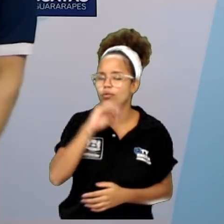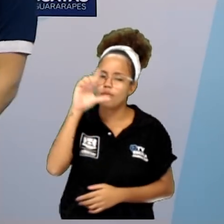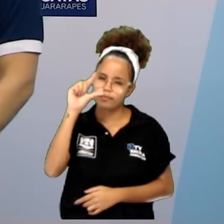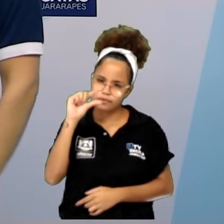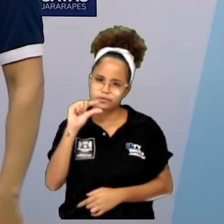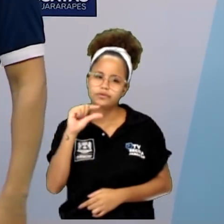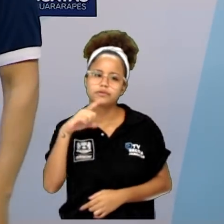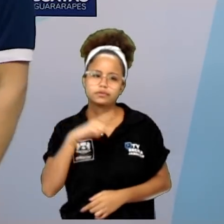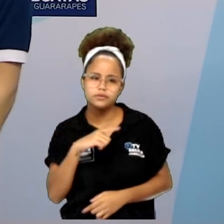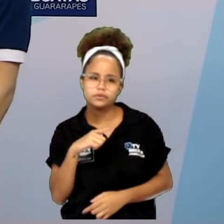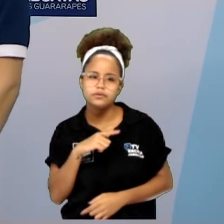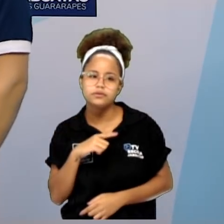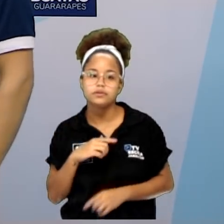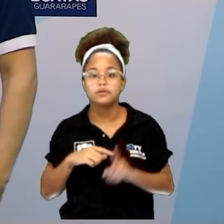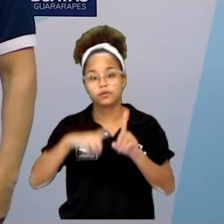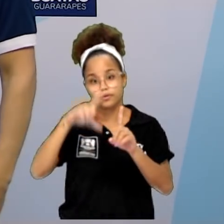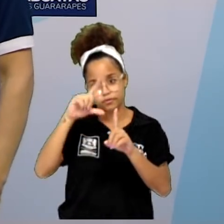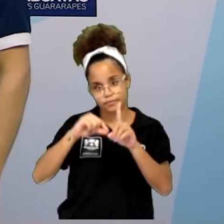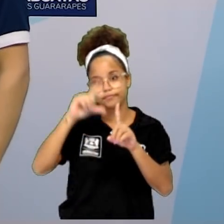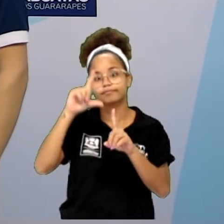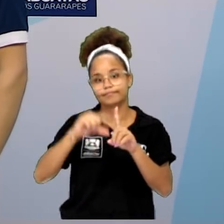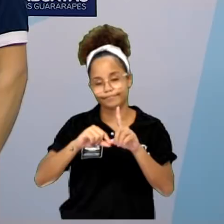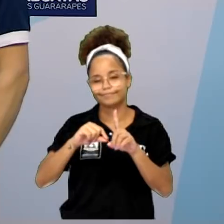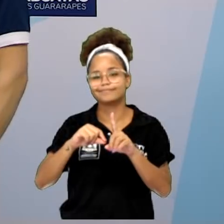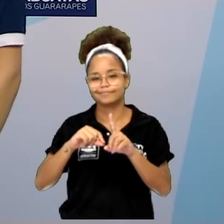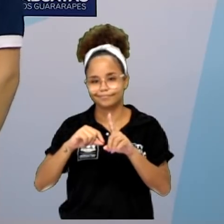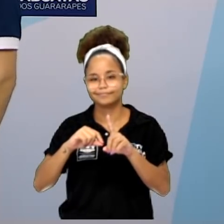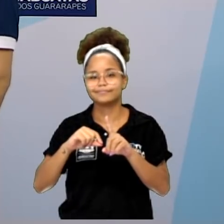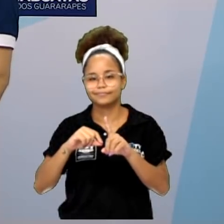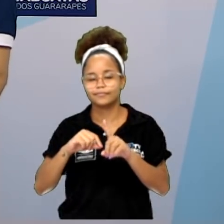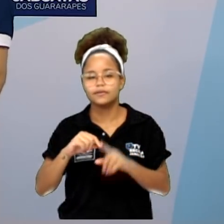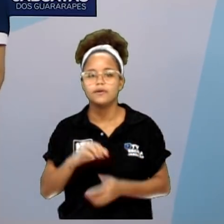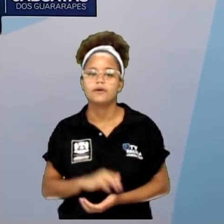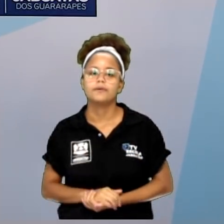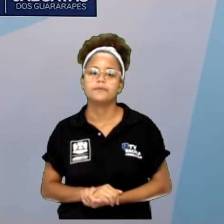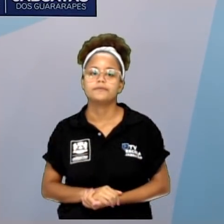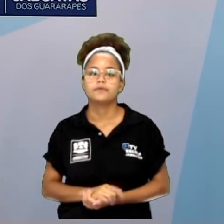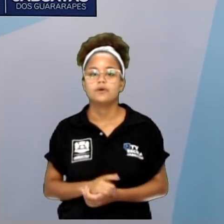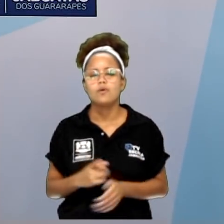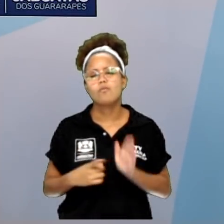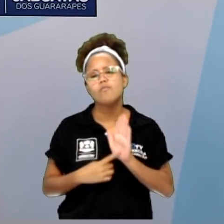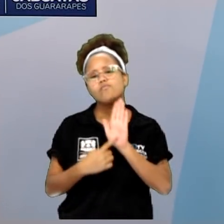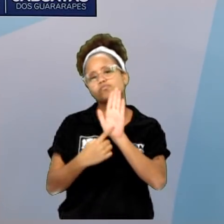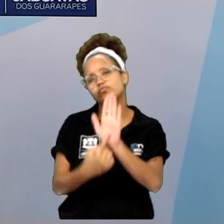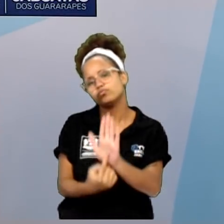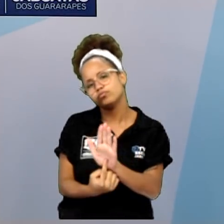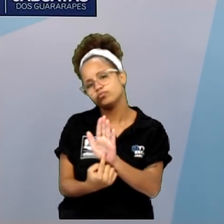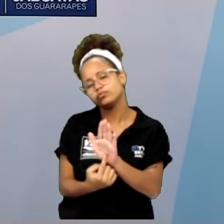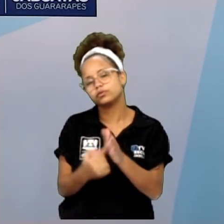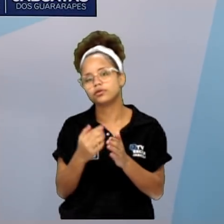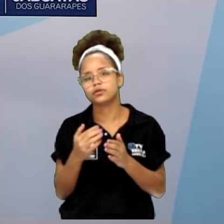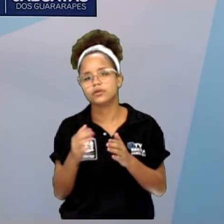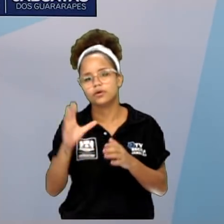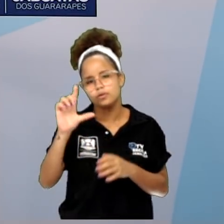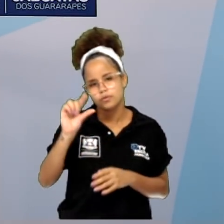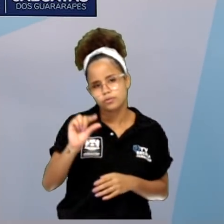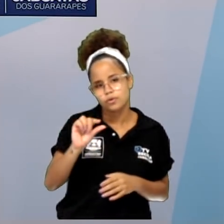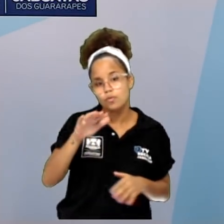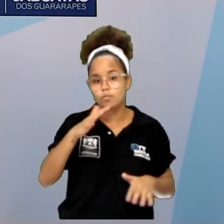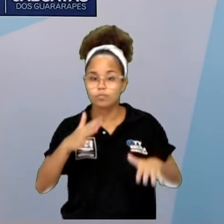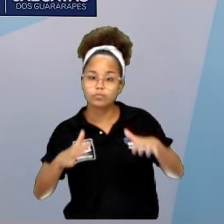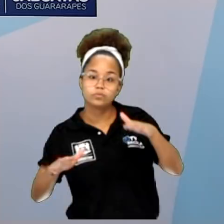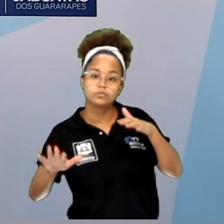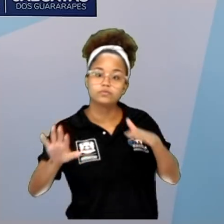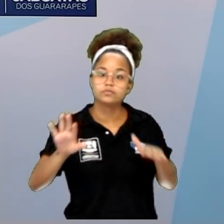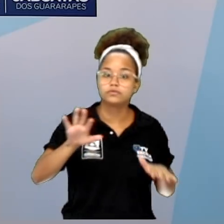temos aí exemplos de intensidade. A intensidade aí é que nos mostra, né, a moderação, tanto do movimento,